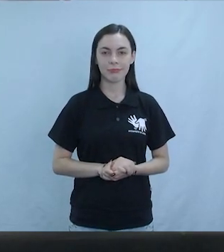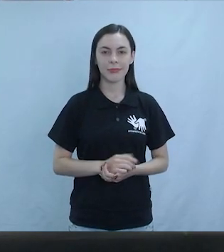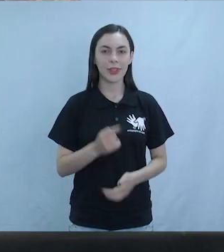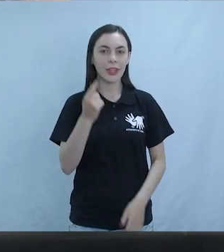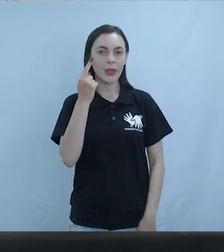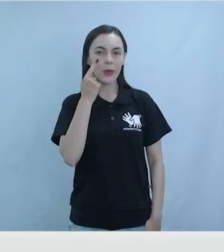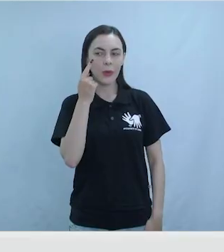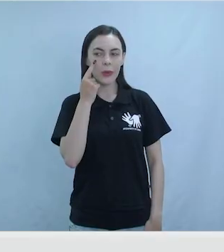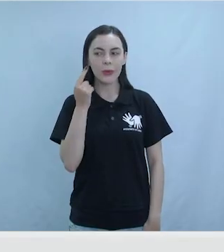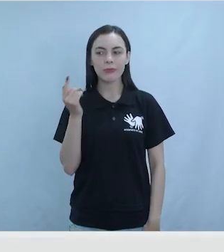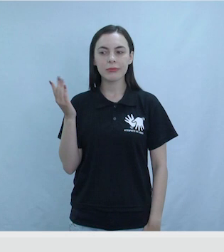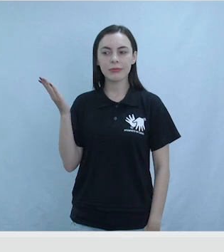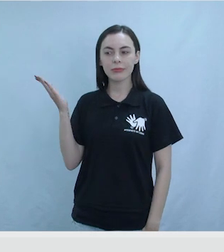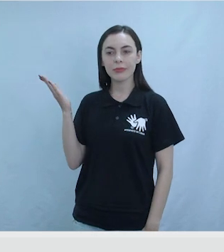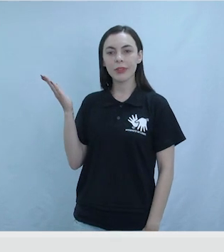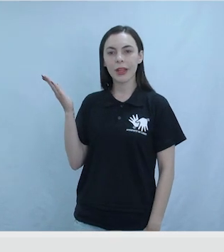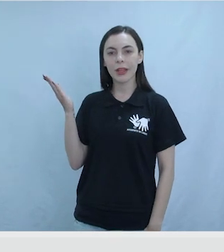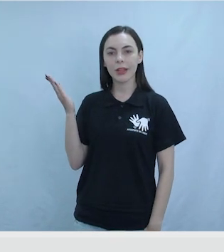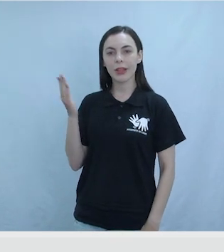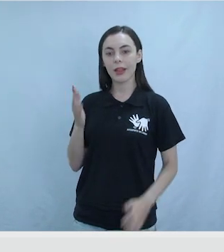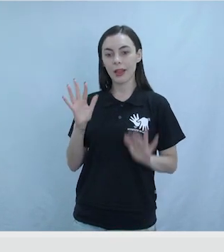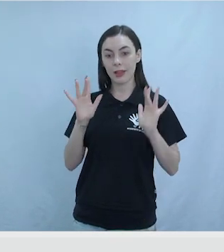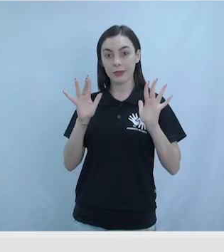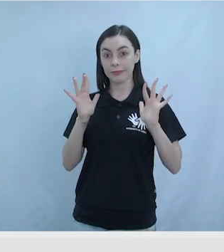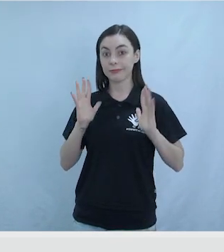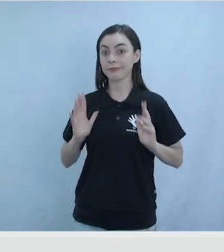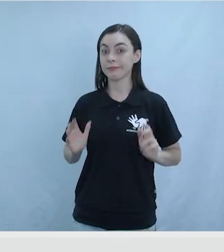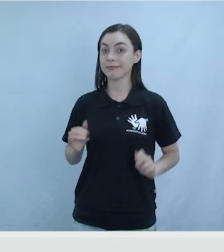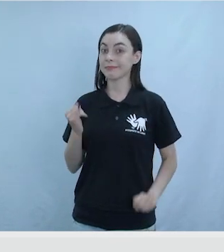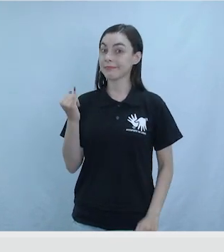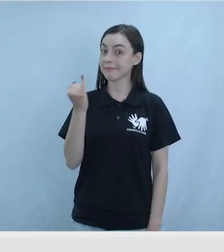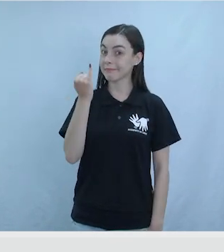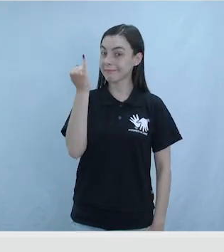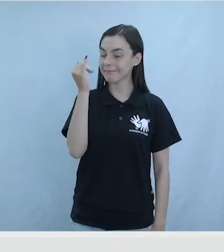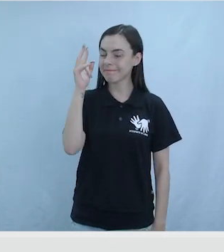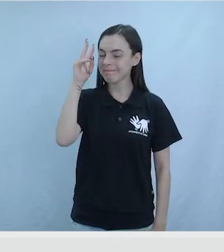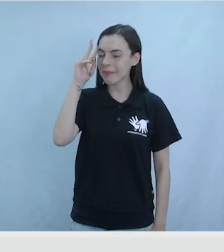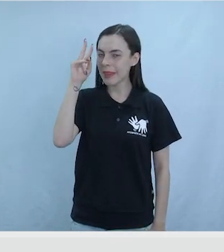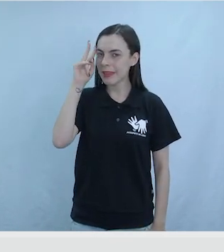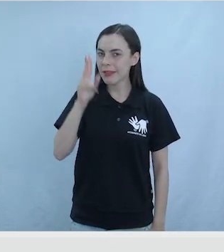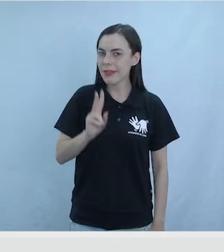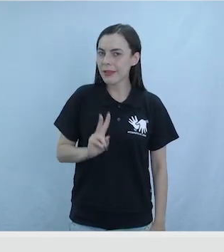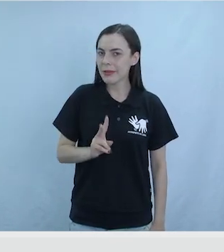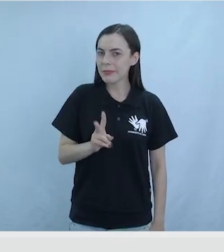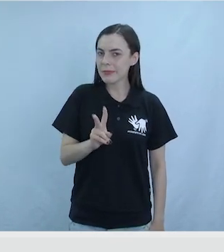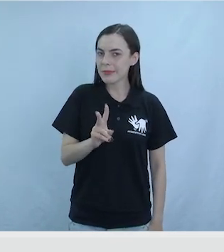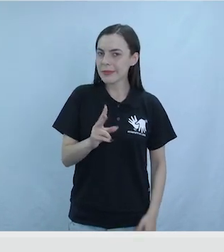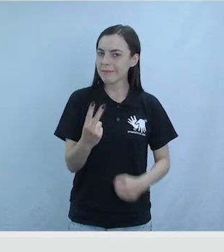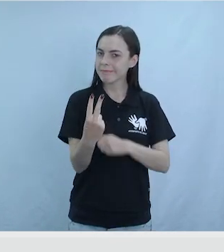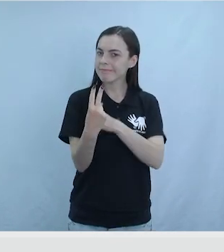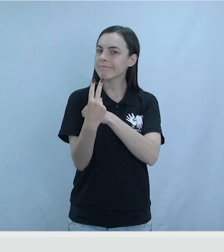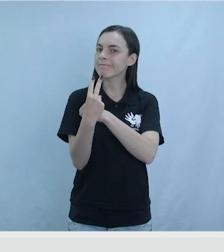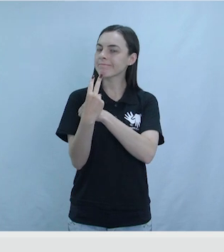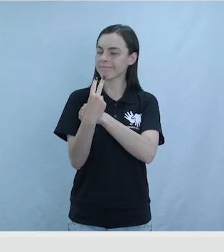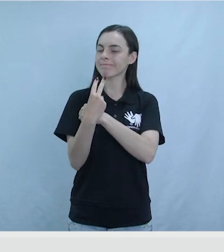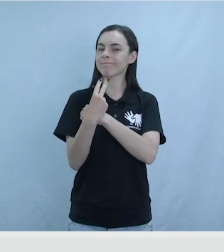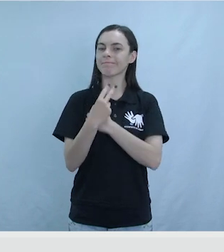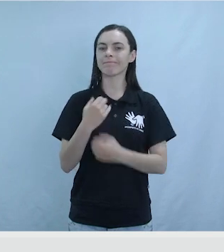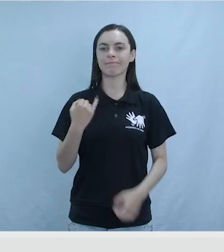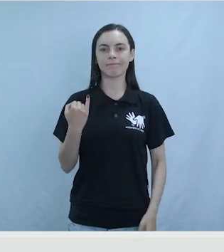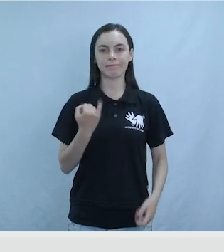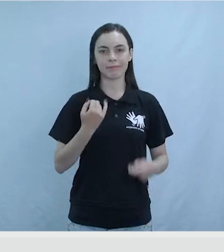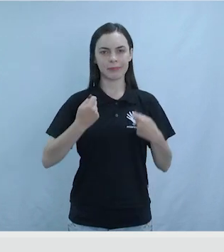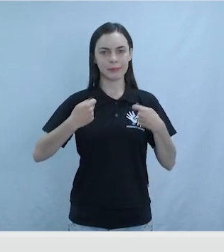lá a nossa próxima tela, que é a importância dessa higienização das mãos. Não esqueçam, isso é proteção à tua